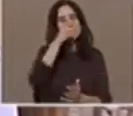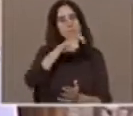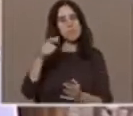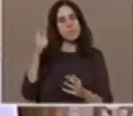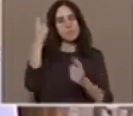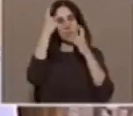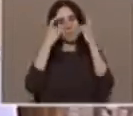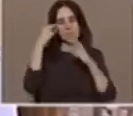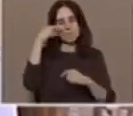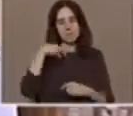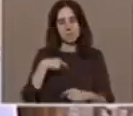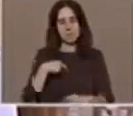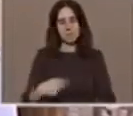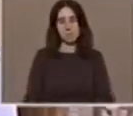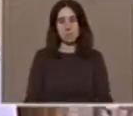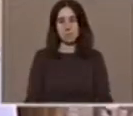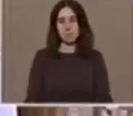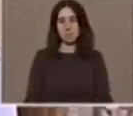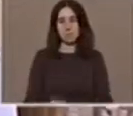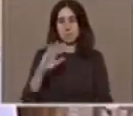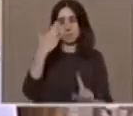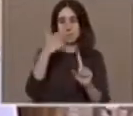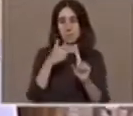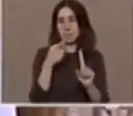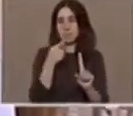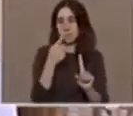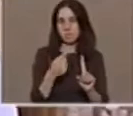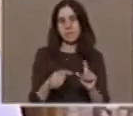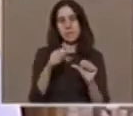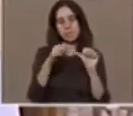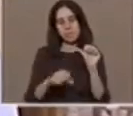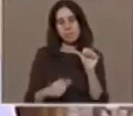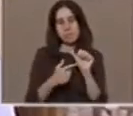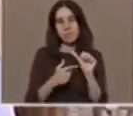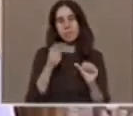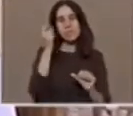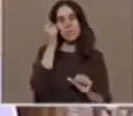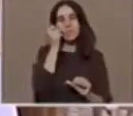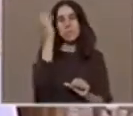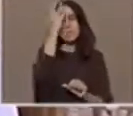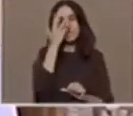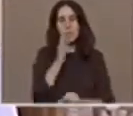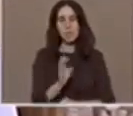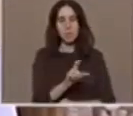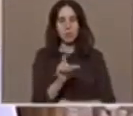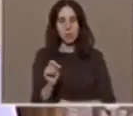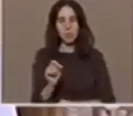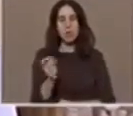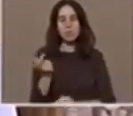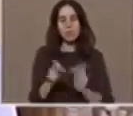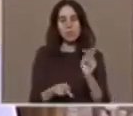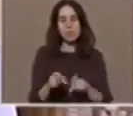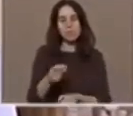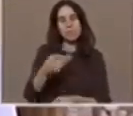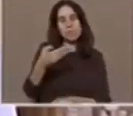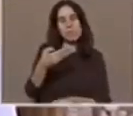Em primeiro lugar, deve referir-se que ao longo de todo o Evangelho, São João apresenta 7 sinais